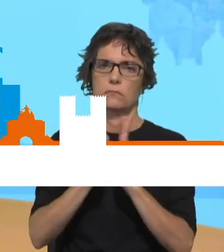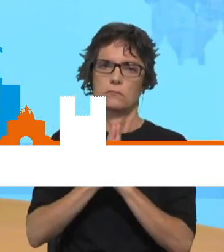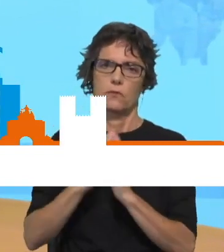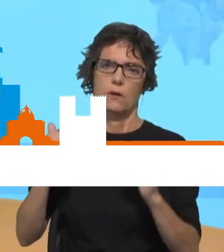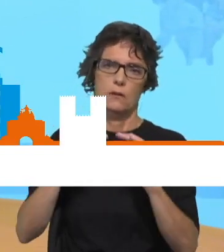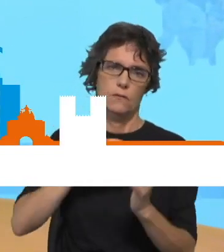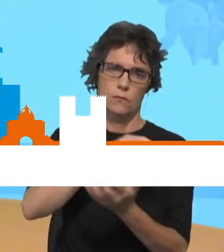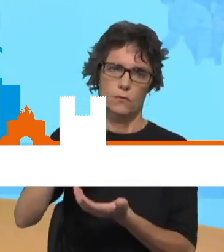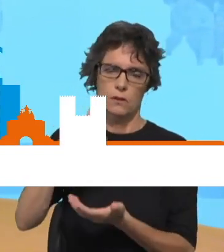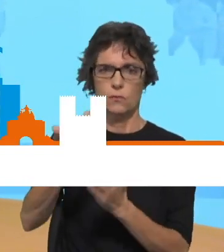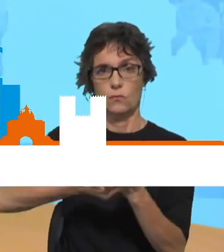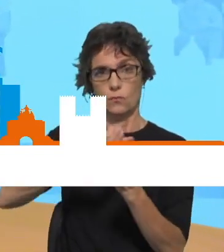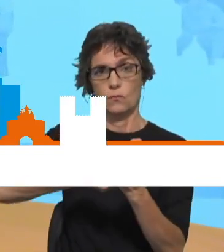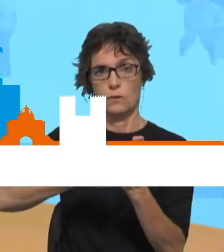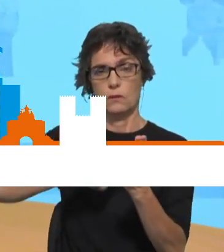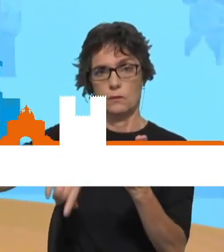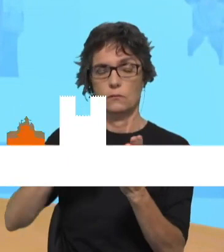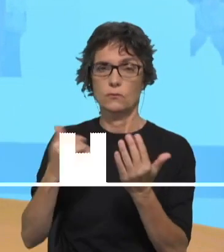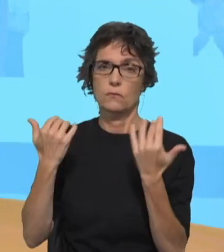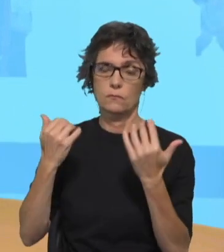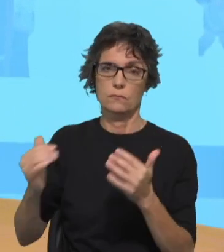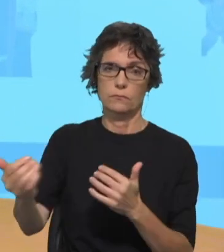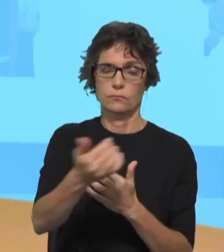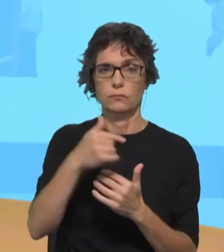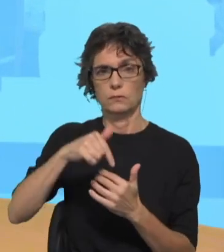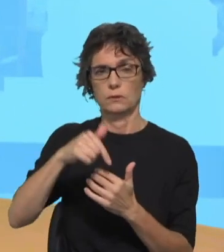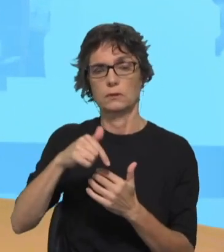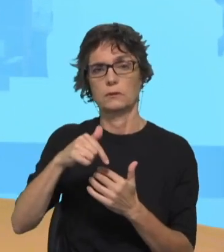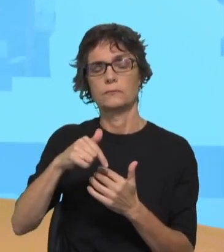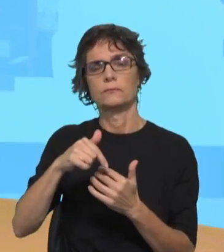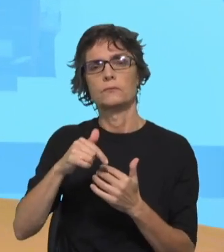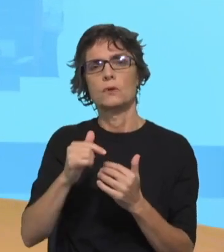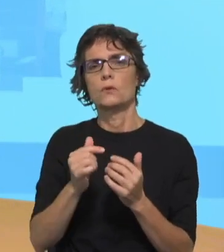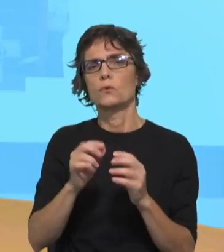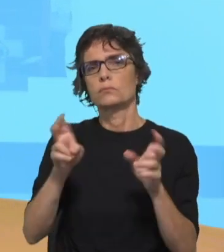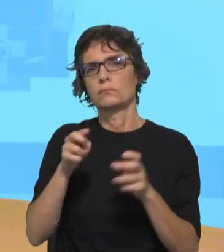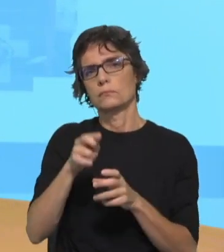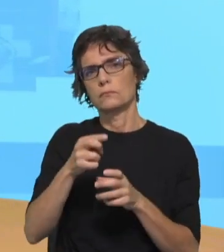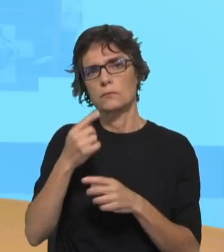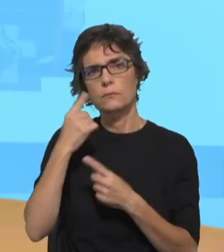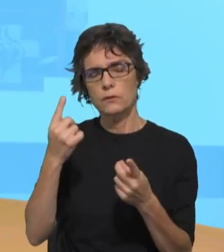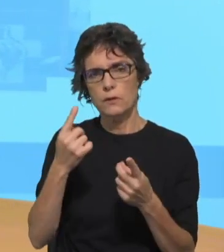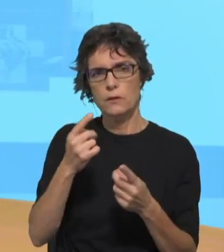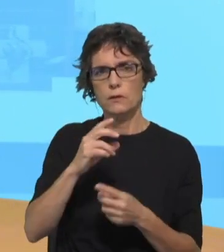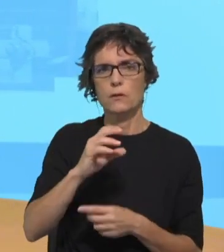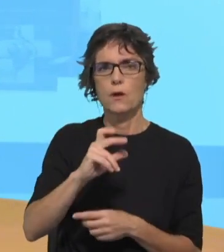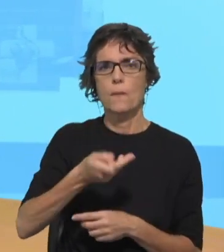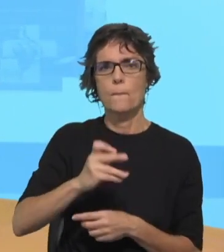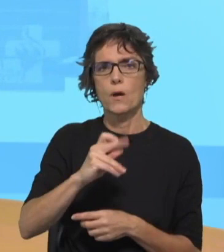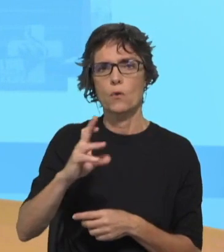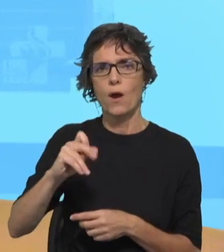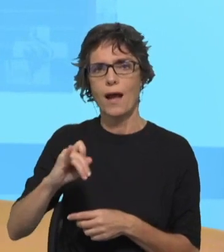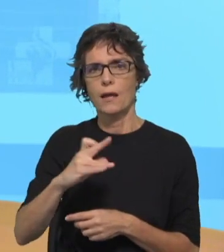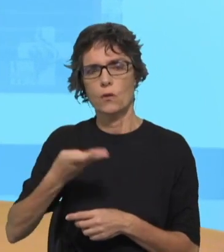a informação a que nos referimos em cada semana neste programa, numa rubrica apresentada pelo jornalista Paulo Aido, com quem começamos desde